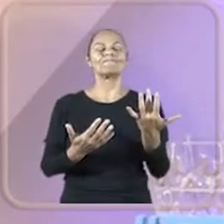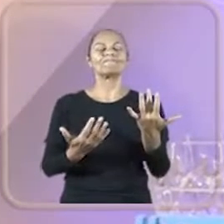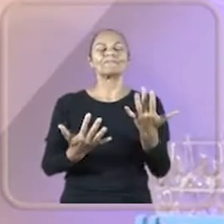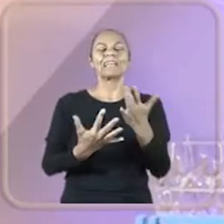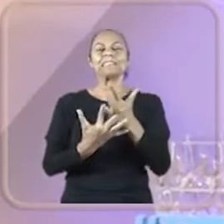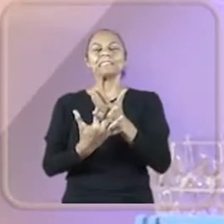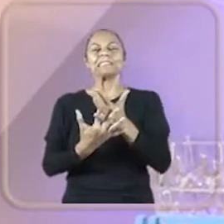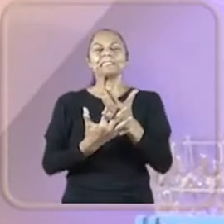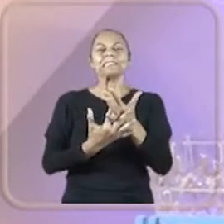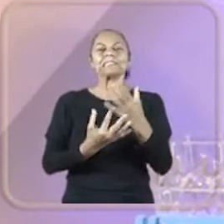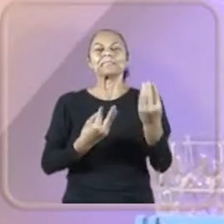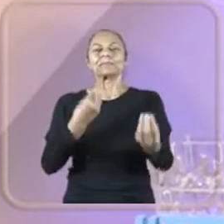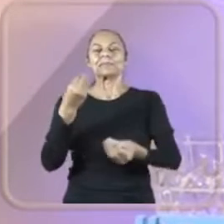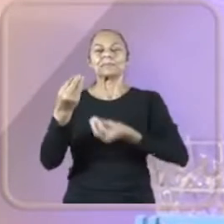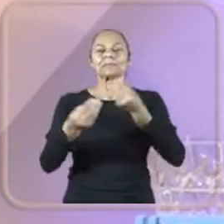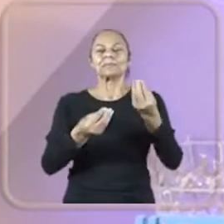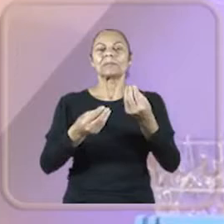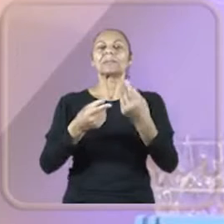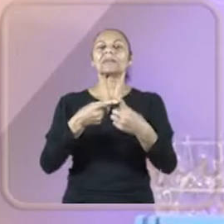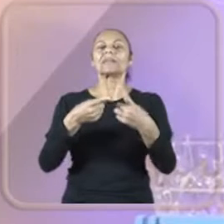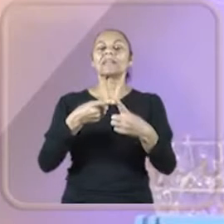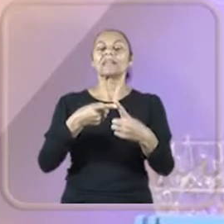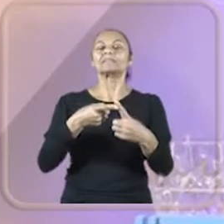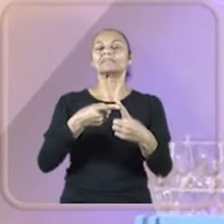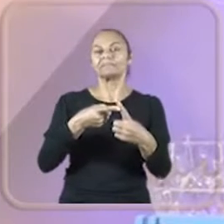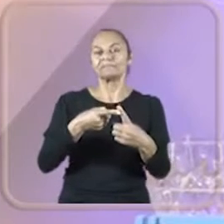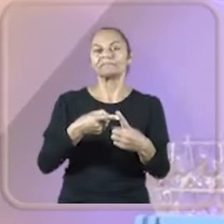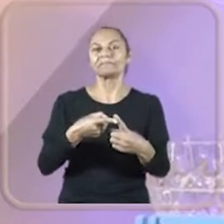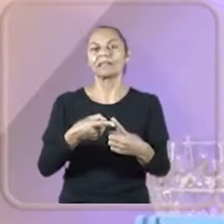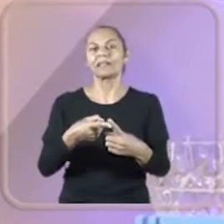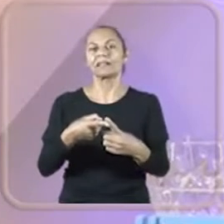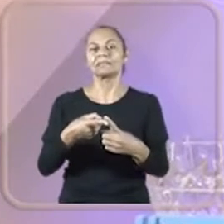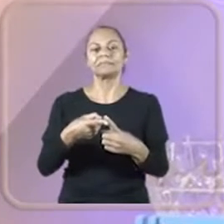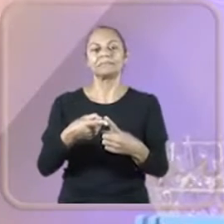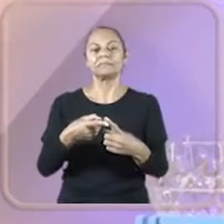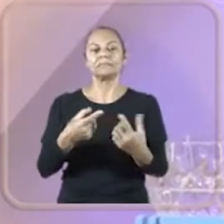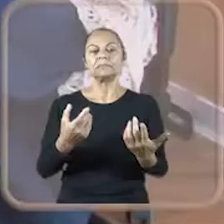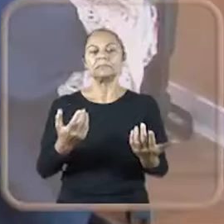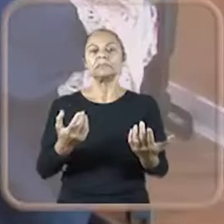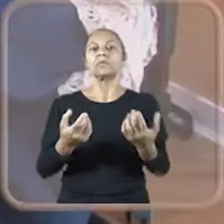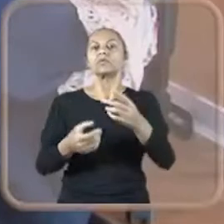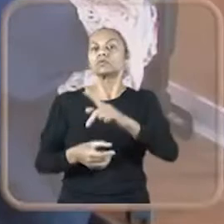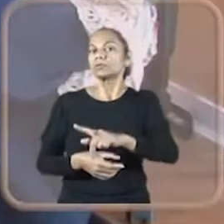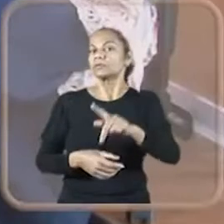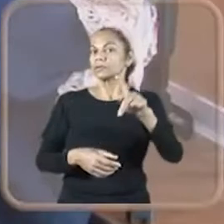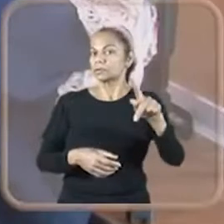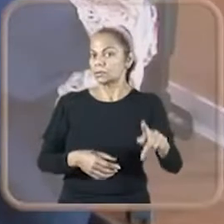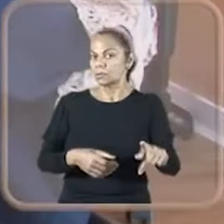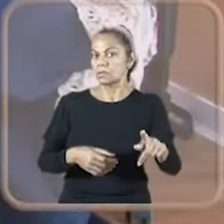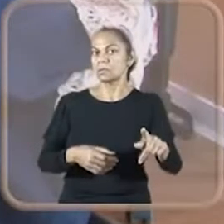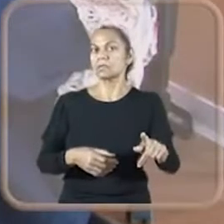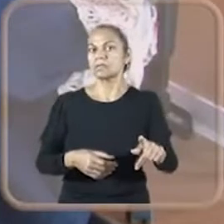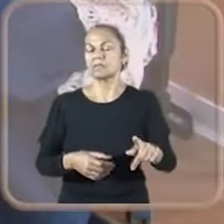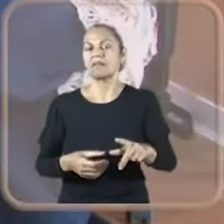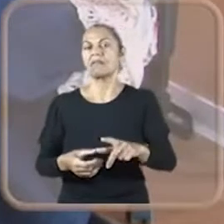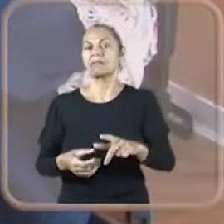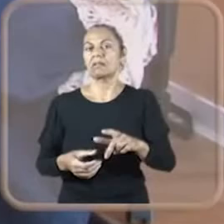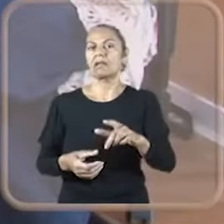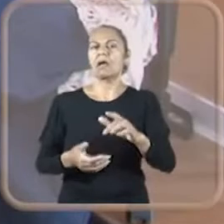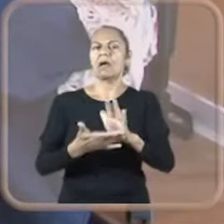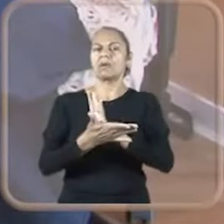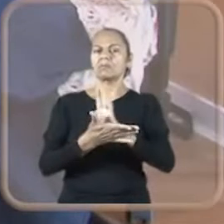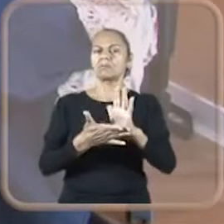aquela questão que você falou da indisciplina, né, dos conflitos, mas os professores,